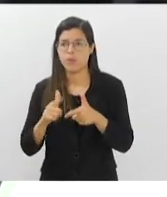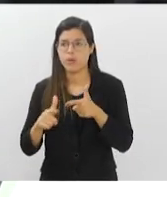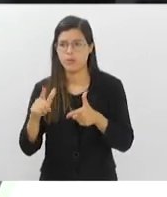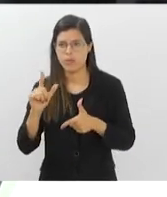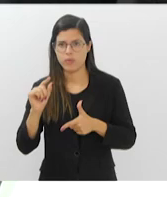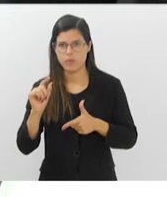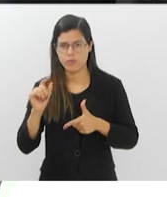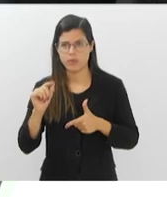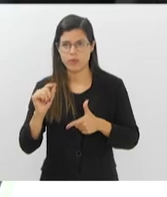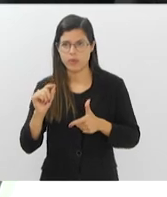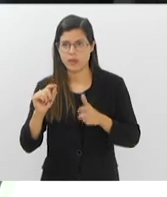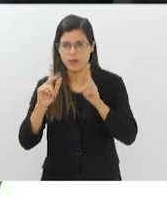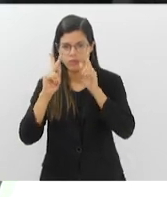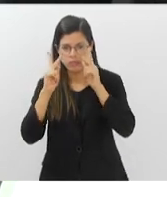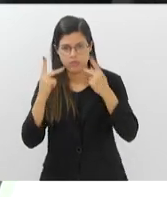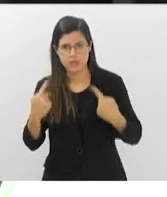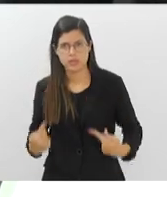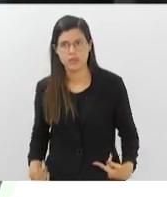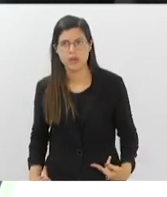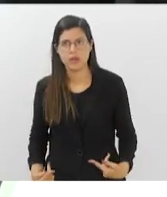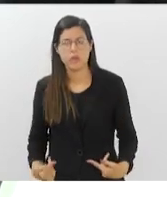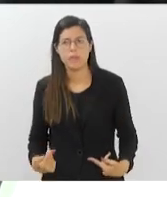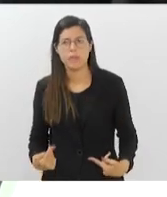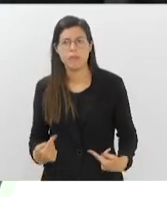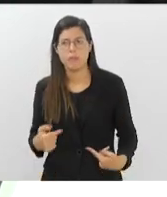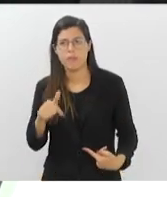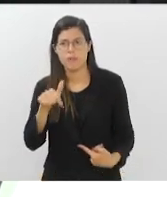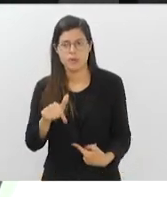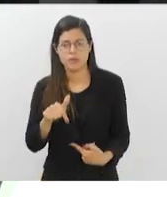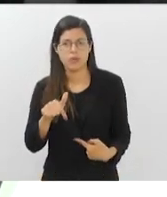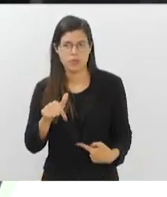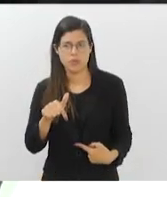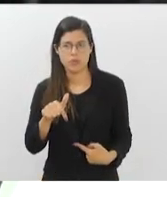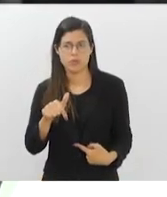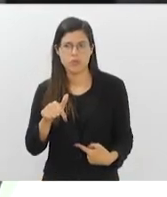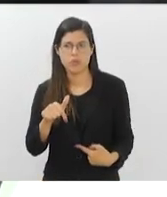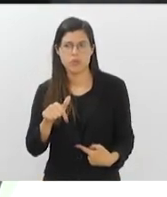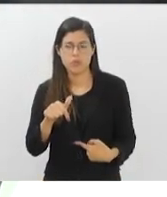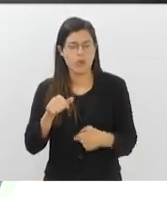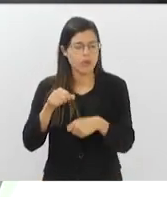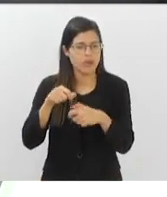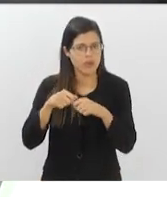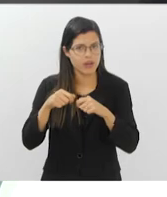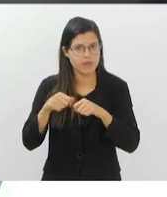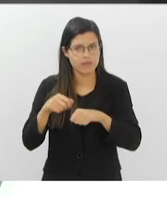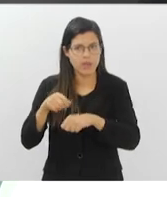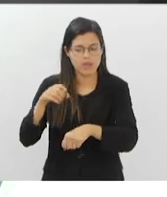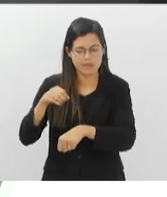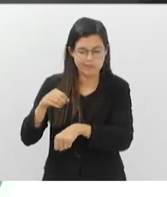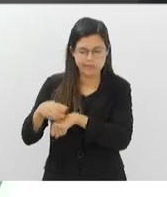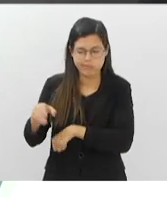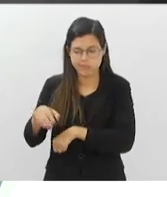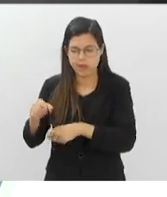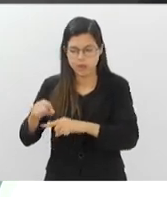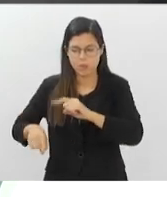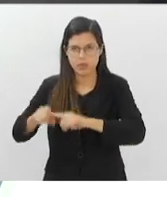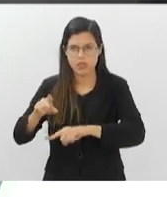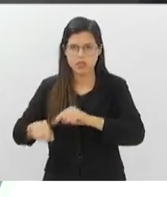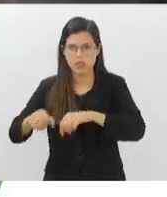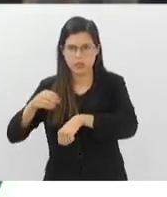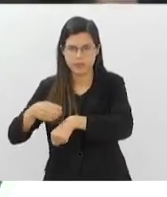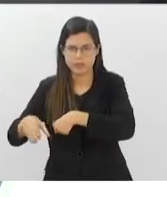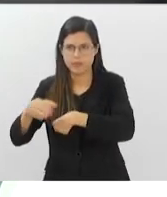do ser humano, que o que ele lança lá, como o senhor falou, do mercúrio. Sim, mas esses peixes que estão no topo, eles